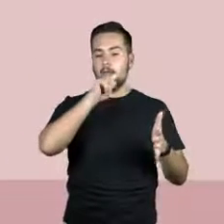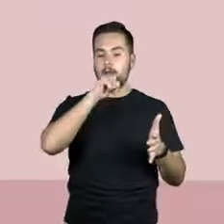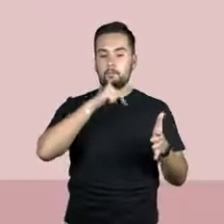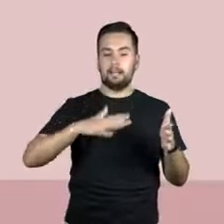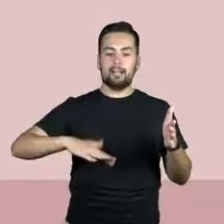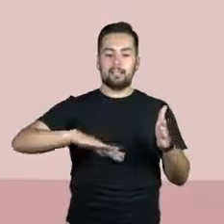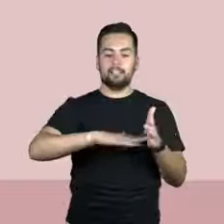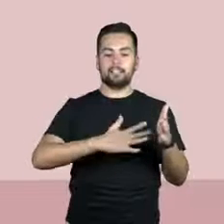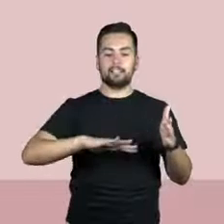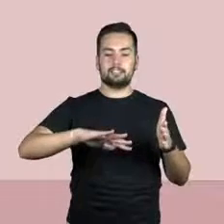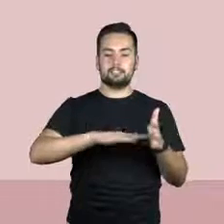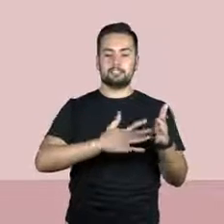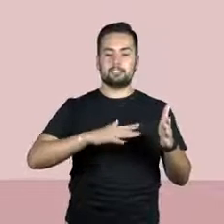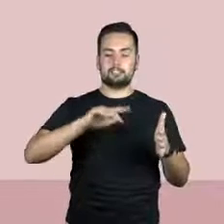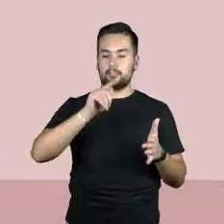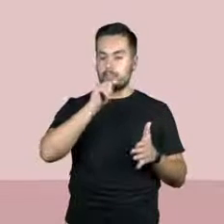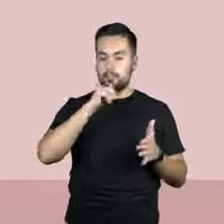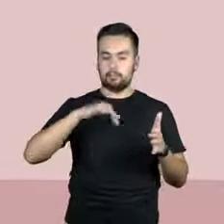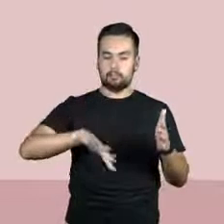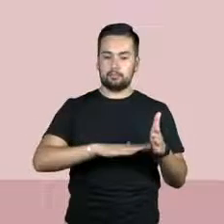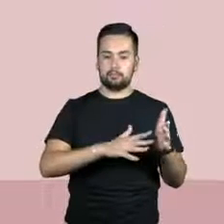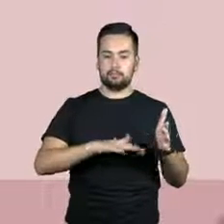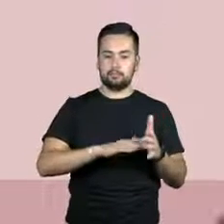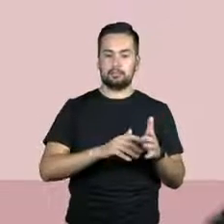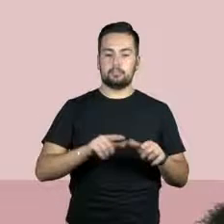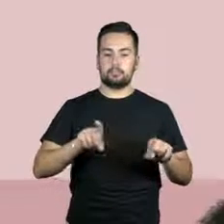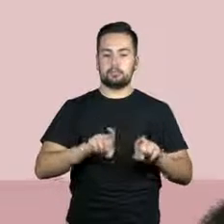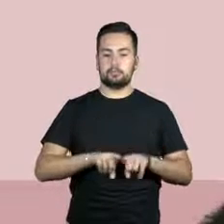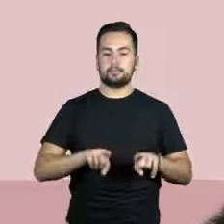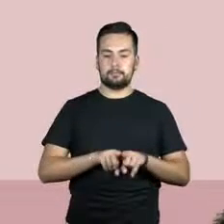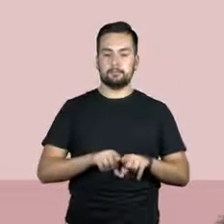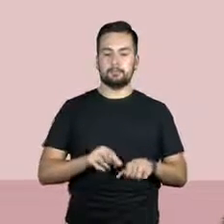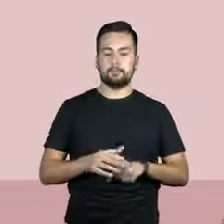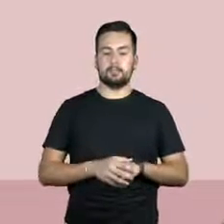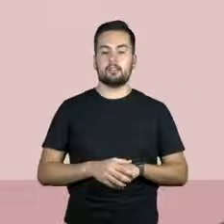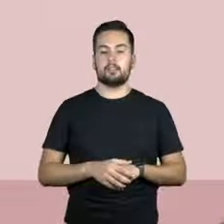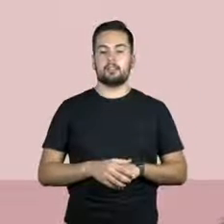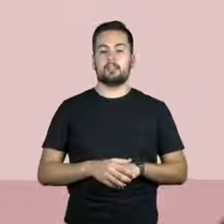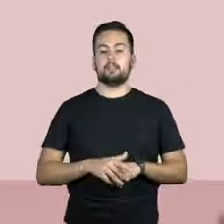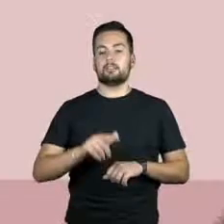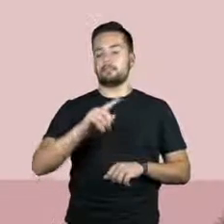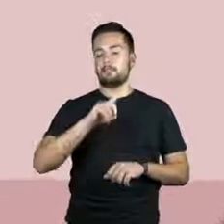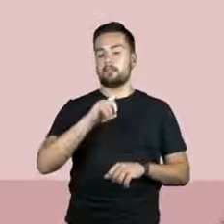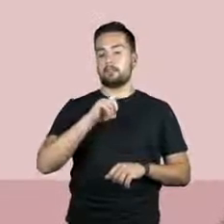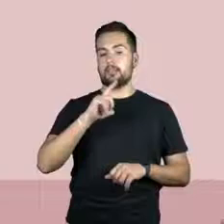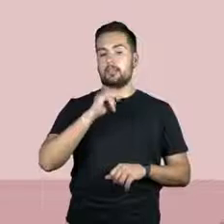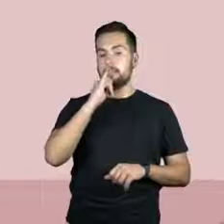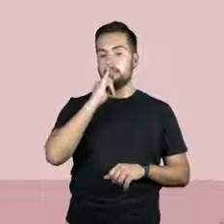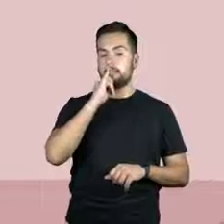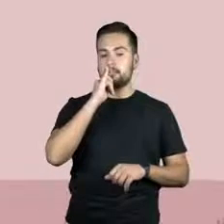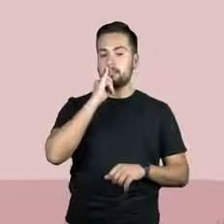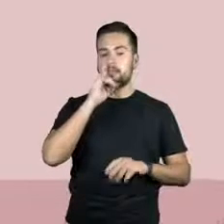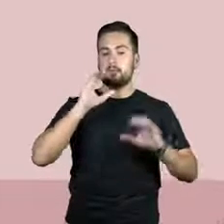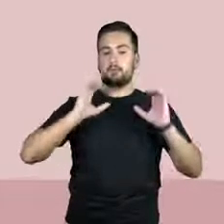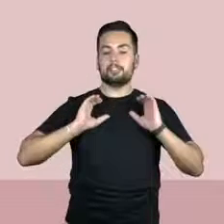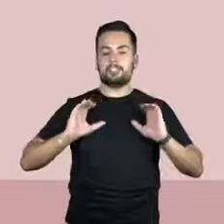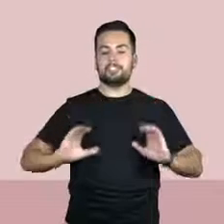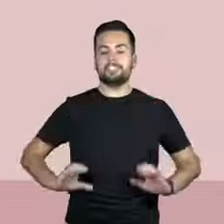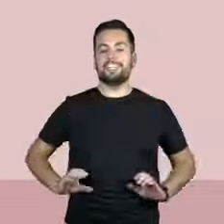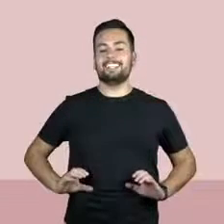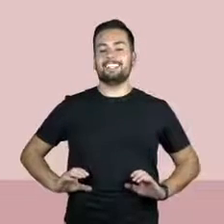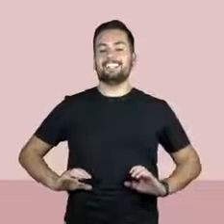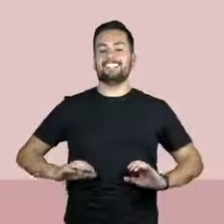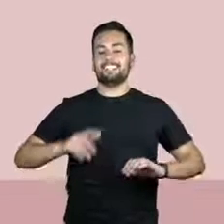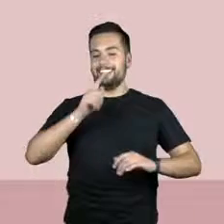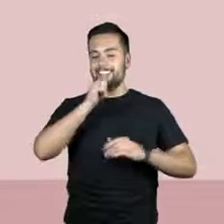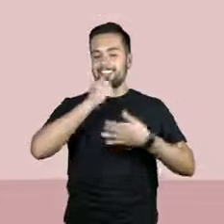suas propriedades de resistência ao cisalhamento e ele acaba se comportando como um fluido,